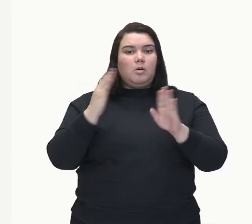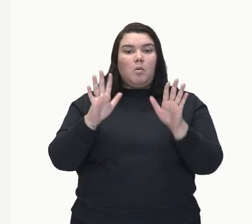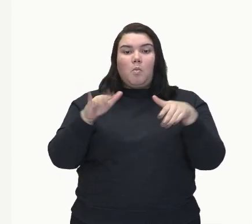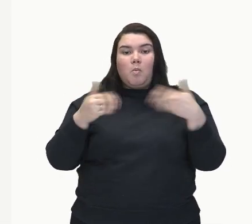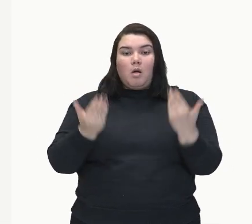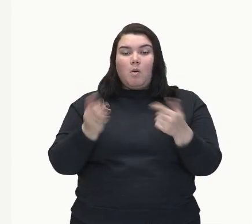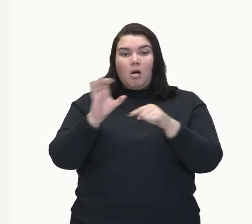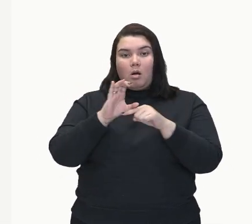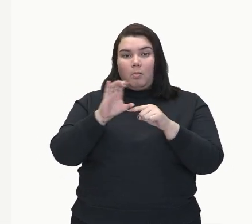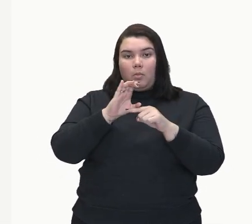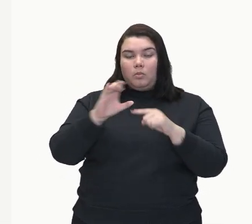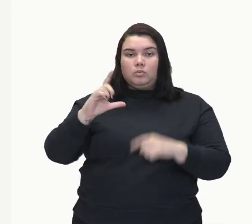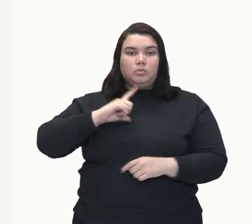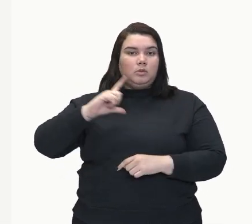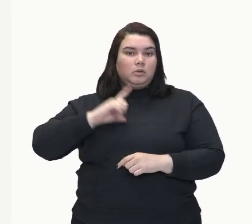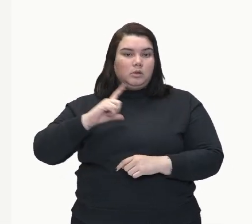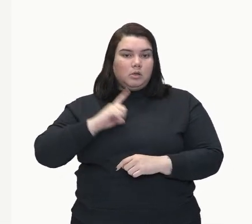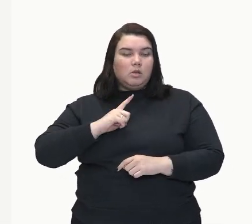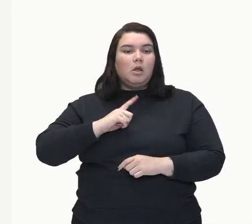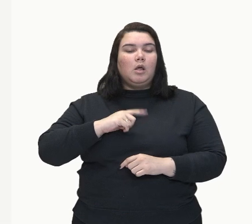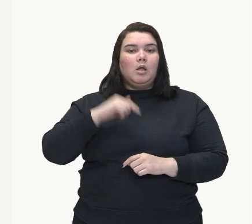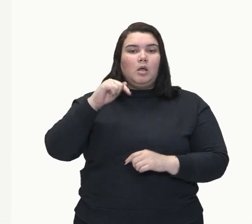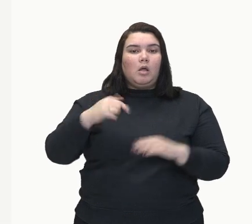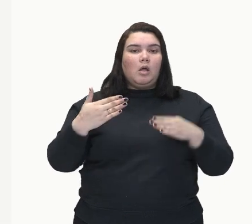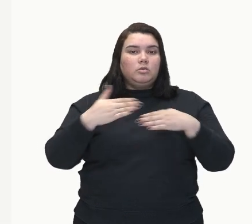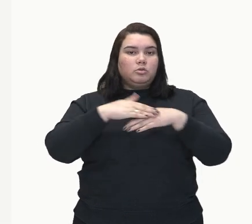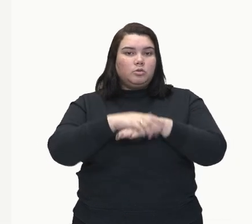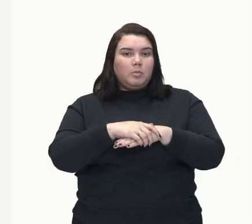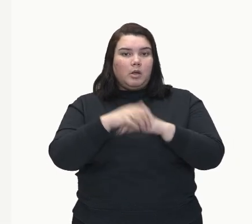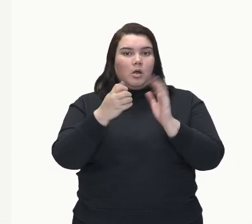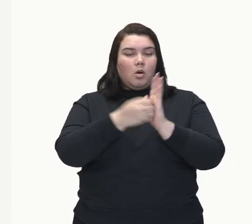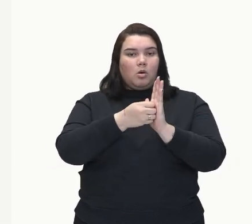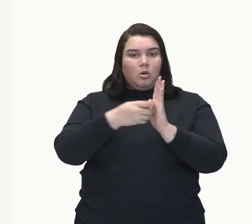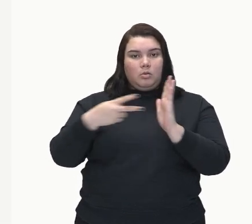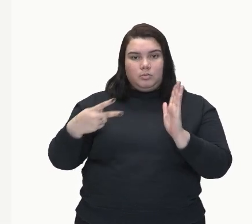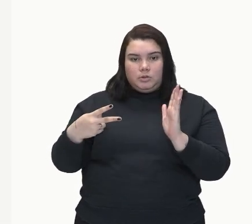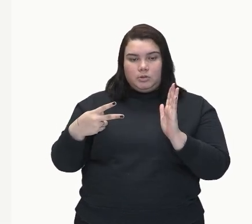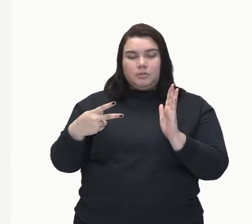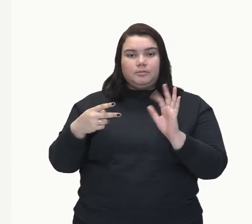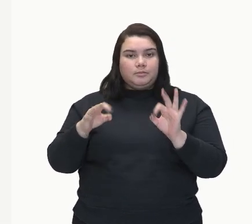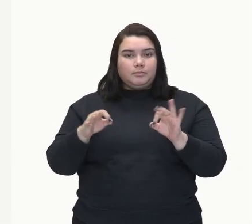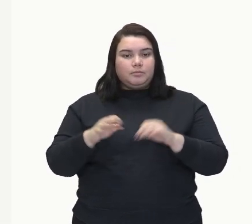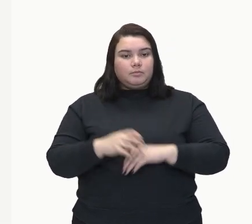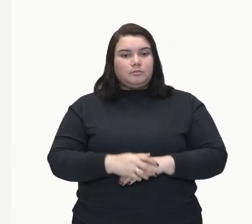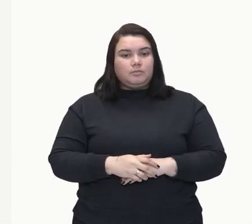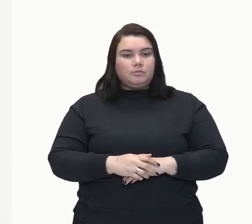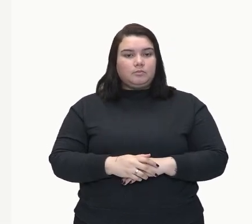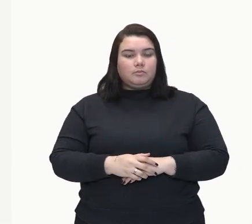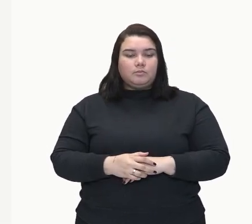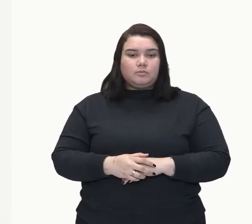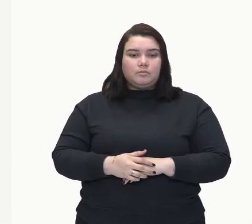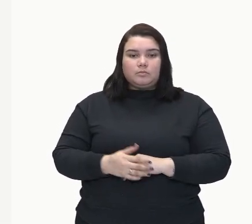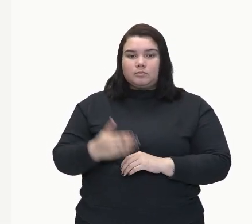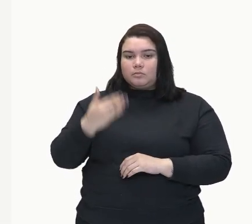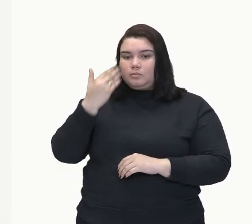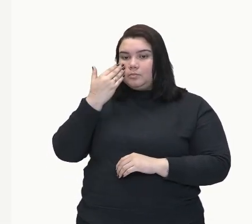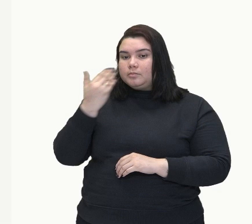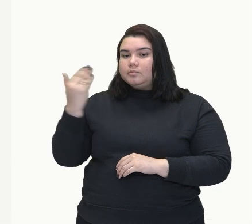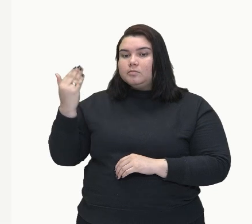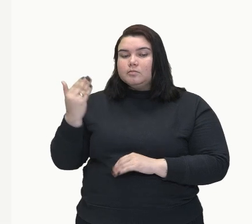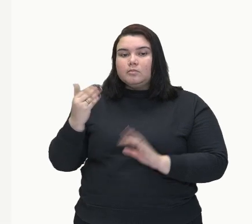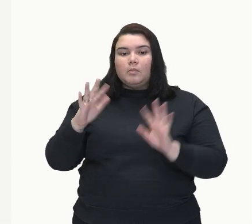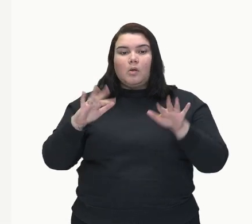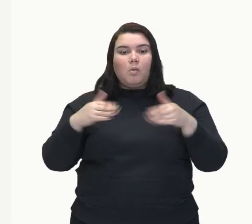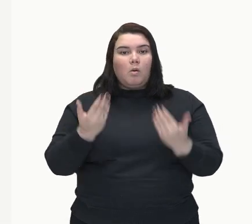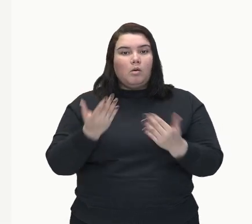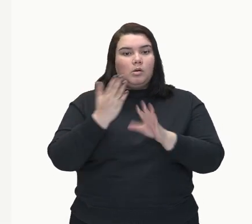carbonos apresentam isomeria óptica. Então, esse carbono aqui não tem, esse carbono aqui não tem. Então, o